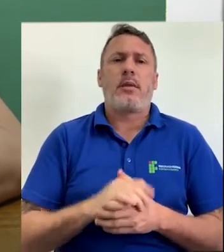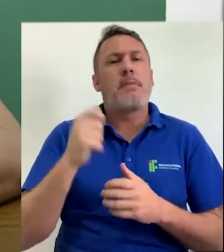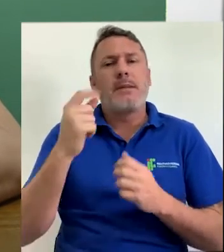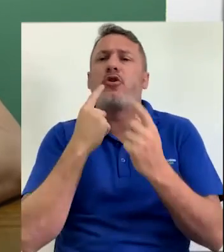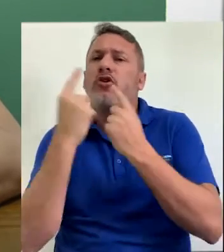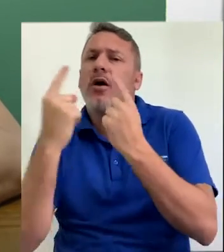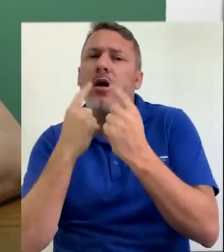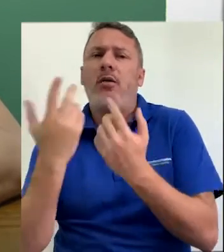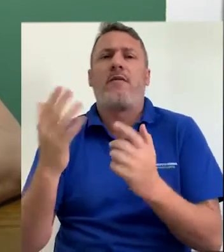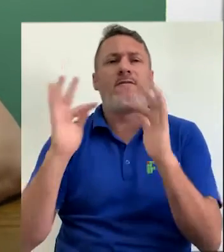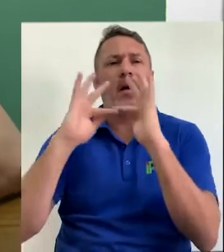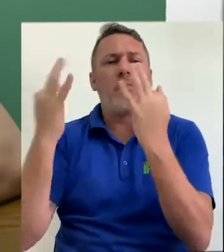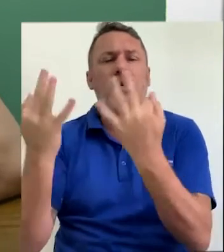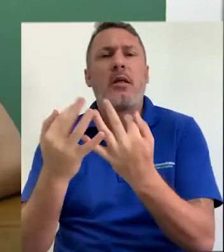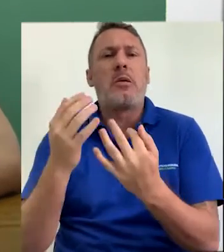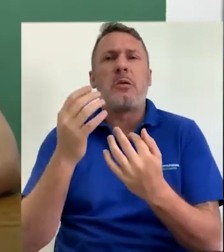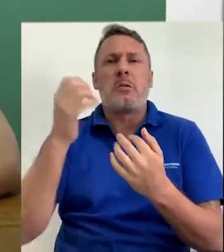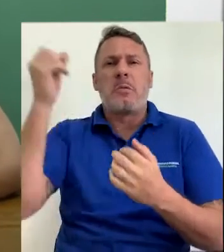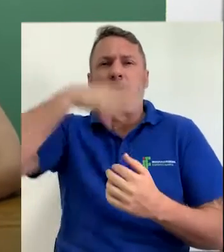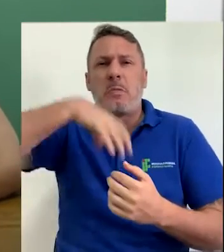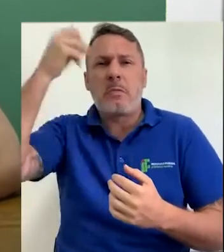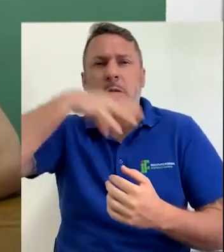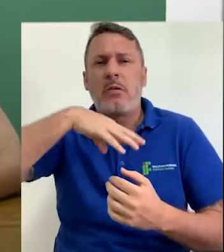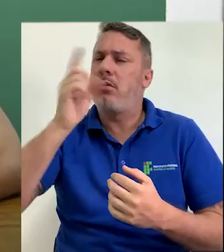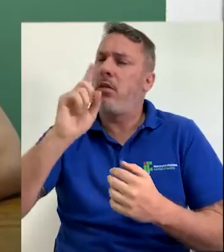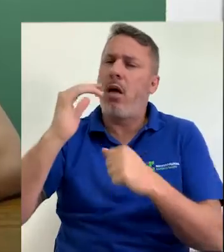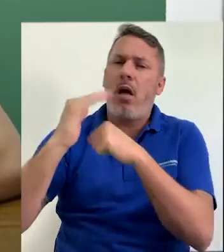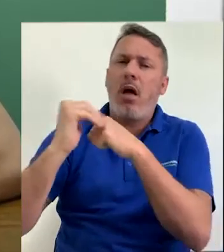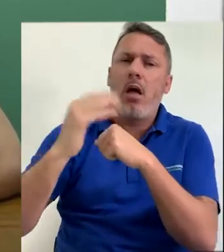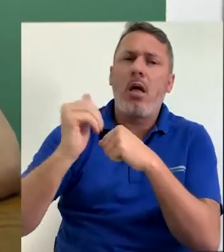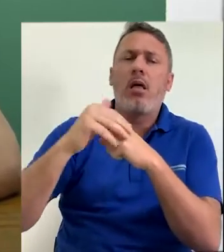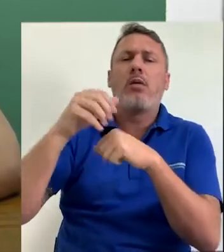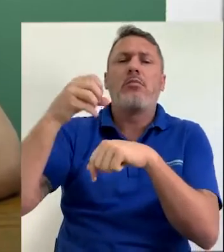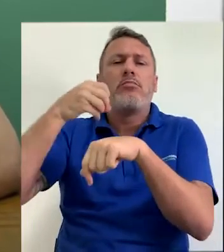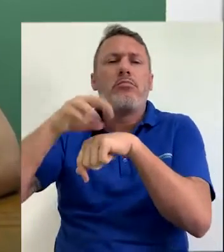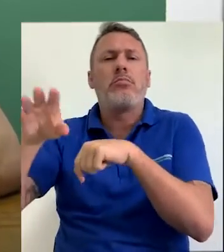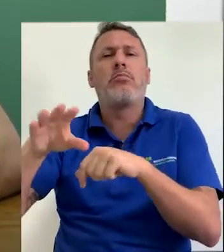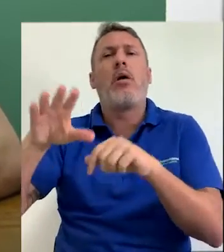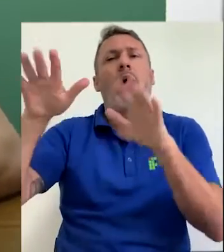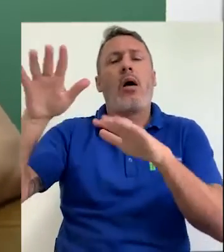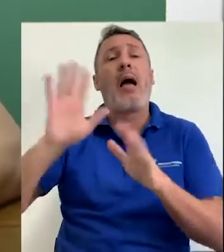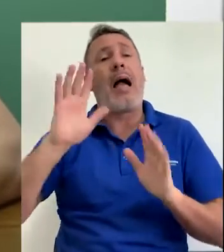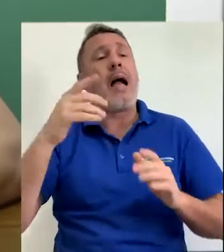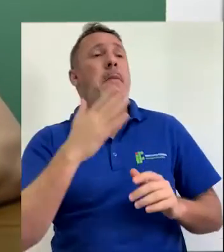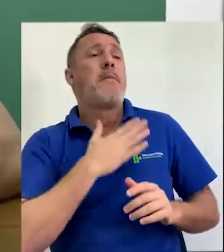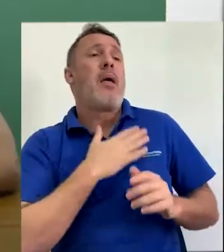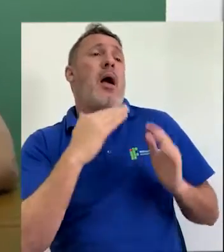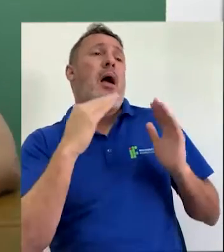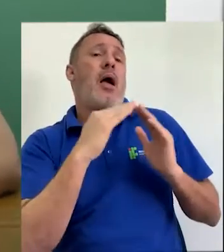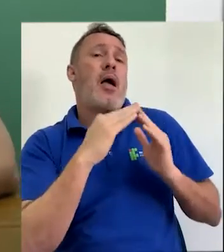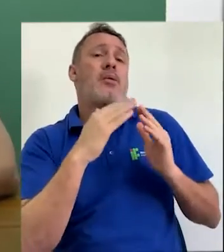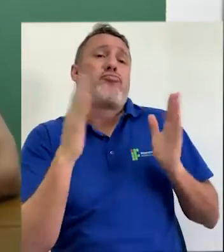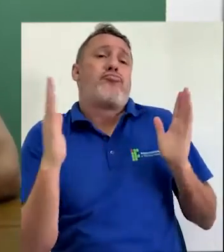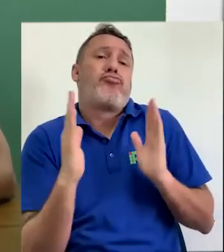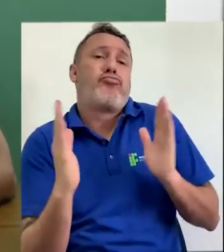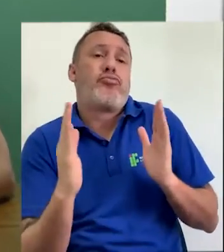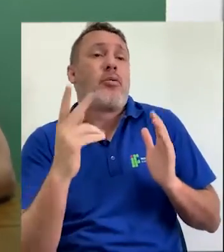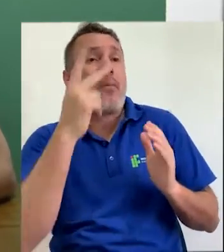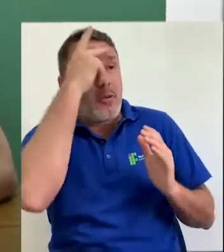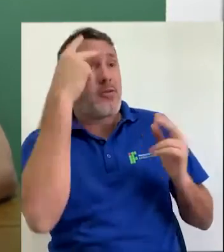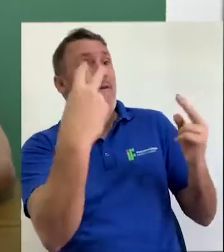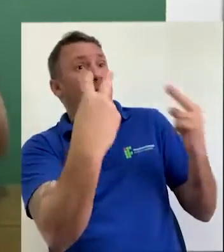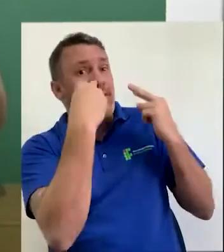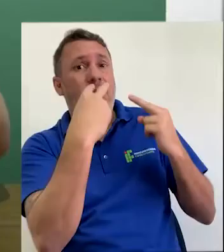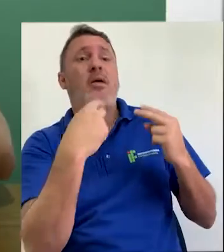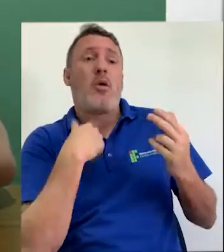Pelo diálogo, com carinho, com respeito, mas fala. Ô Bruno, meu apartamento, minha casa é pequena, todo mundo está vendo que